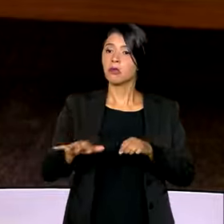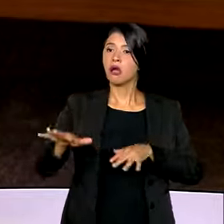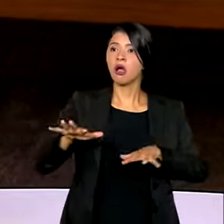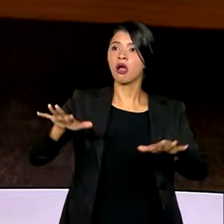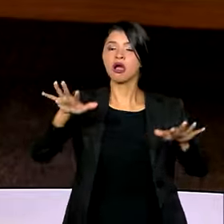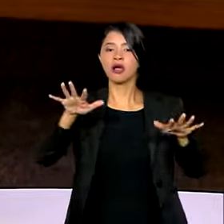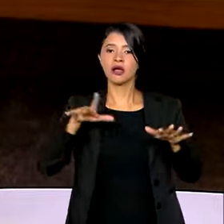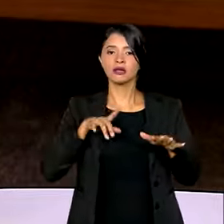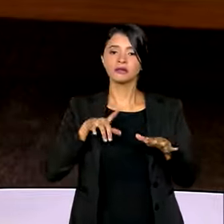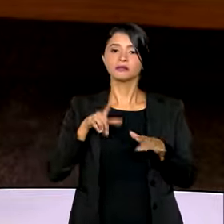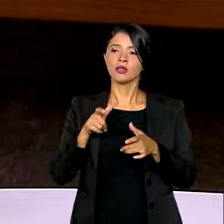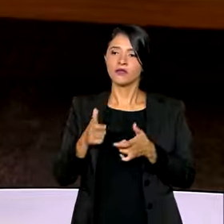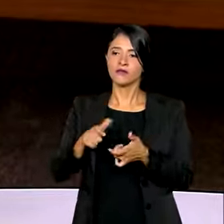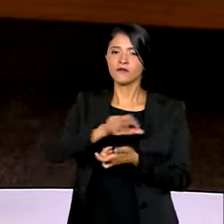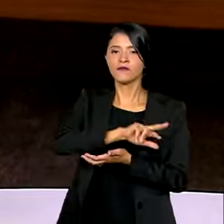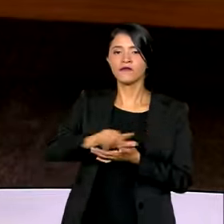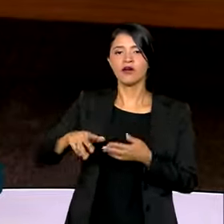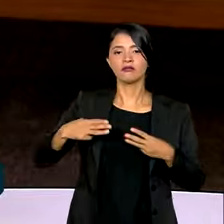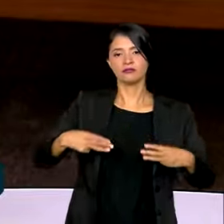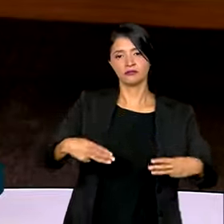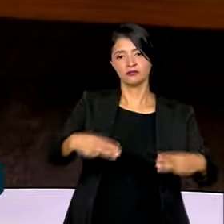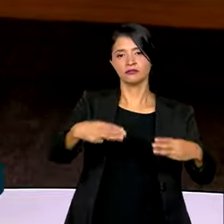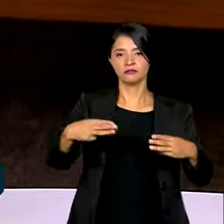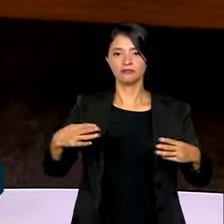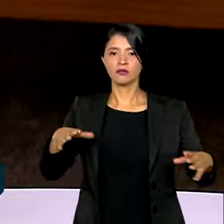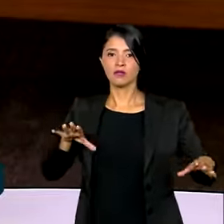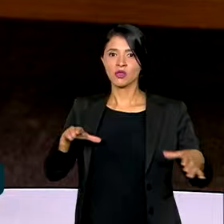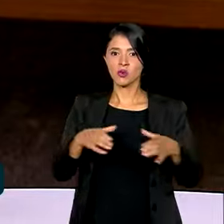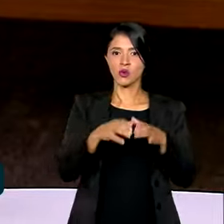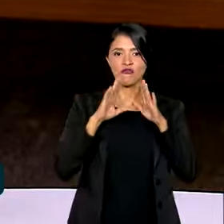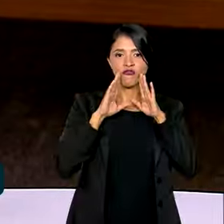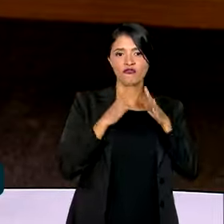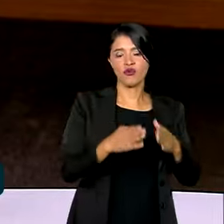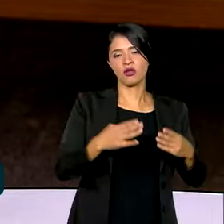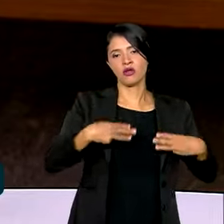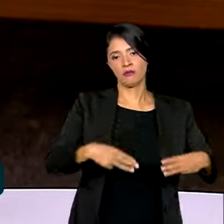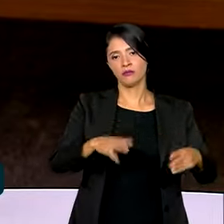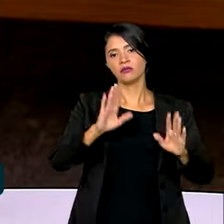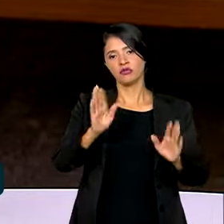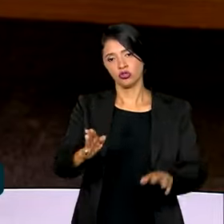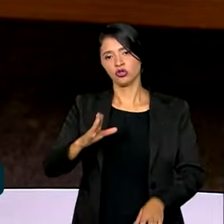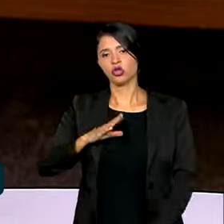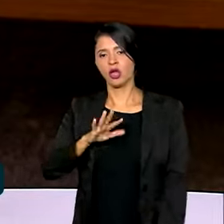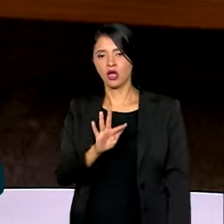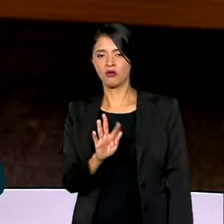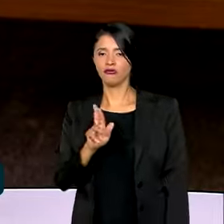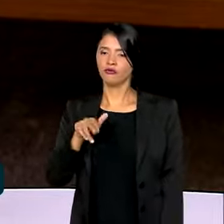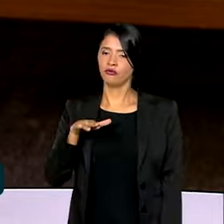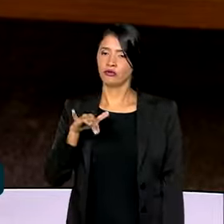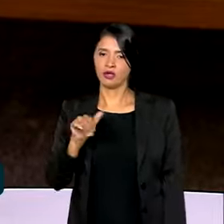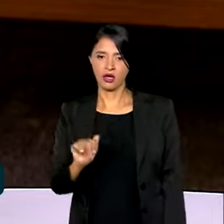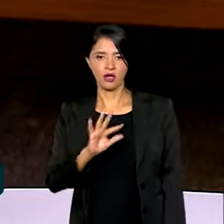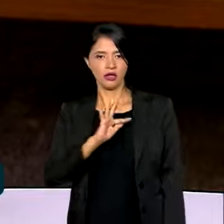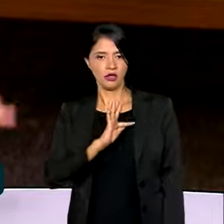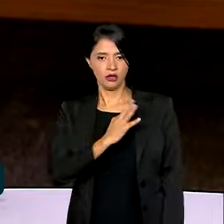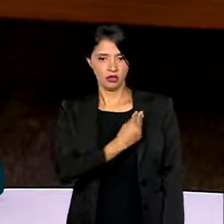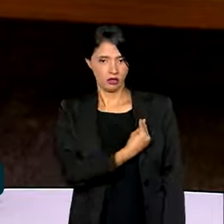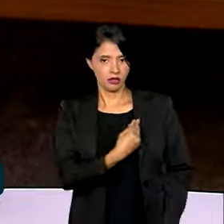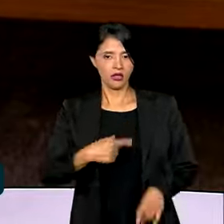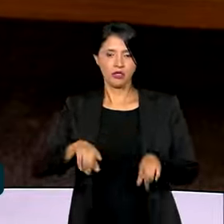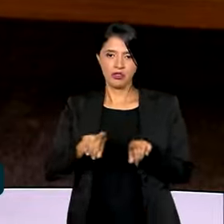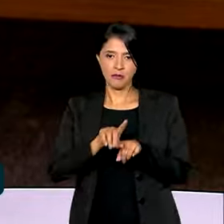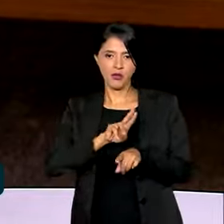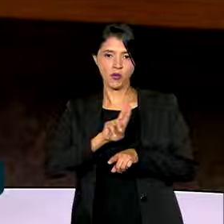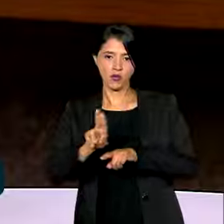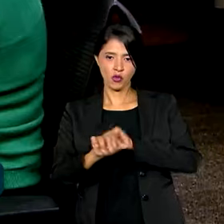espalhadas, né, ou distribuídas em vários ministérios. É fato que nós temos a FUNAI, Fundação Nacional dos Povos Indígenas, que também mudou de